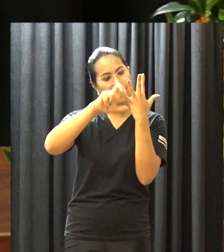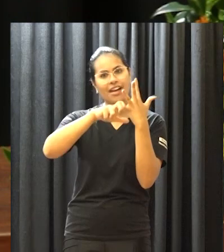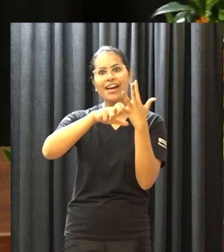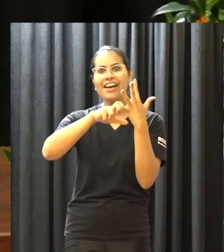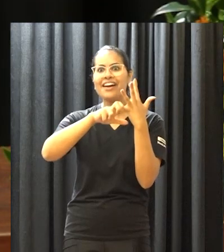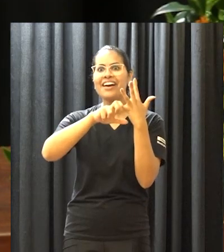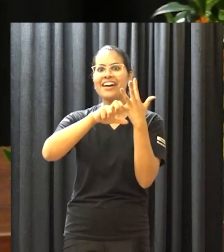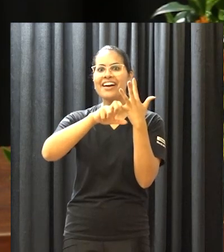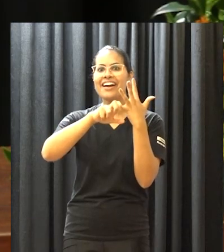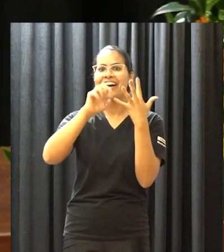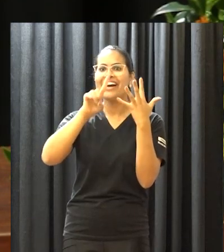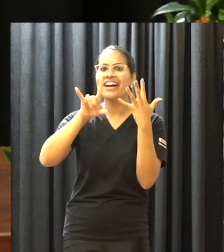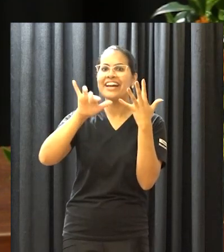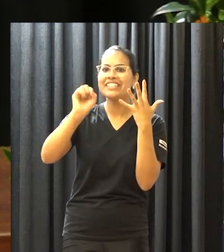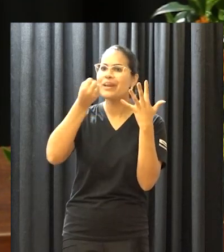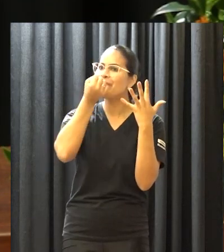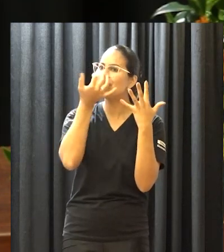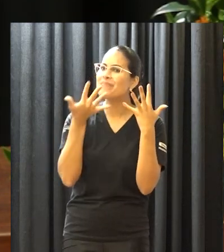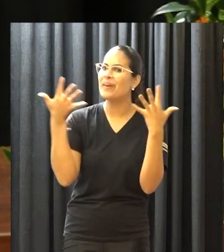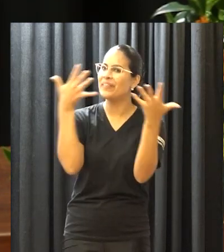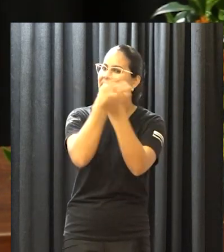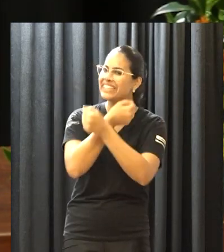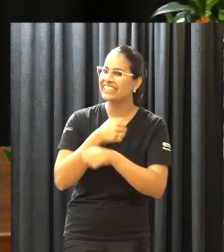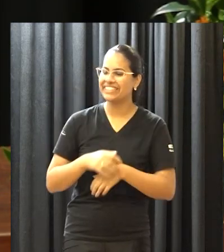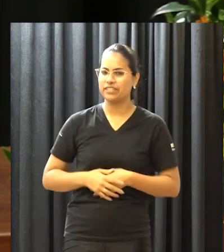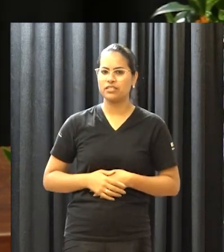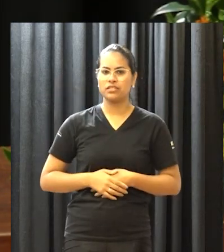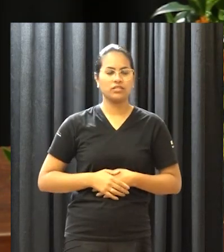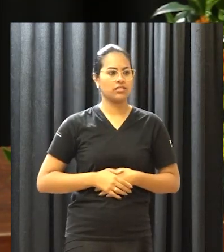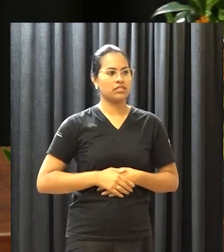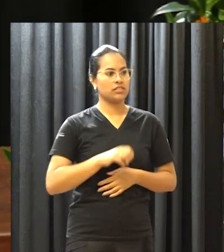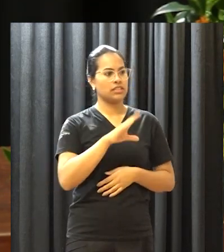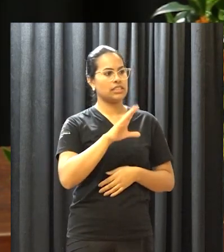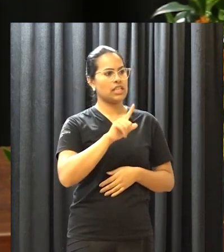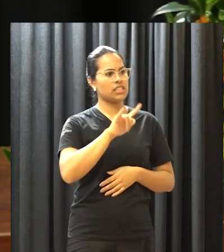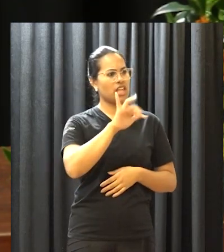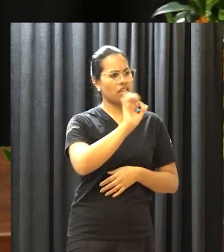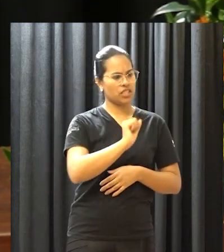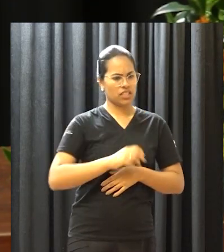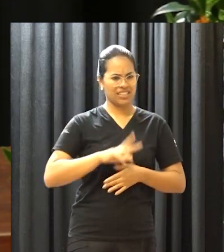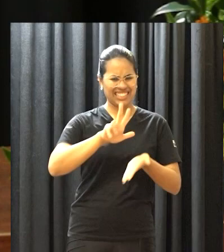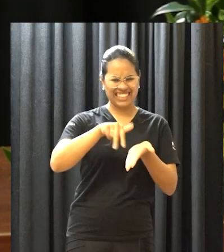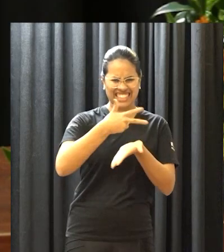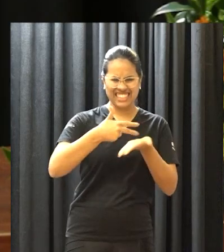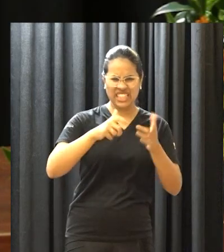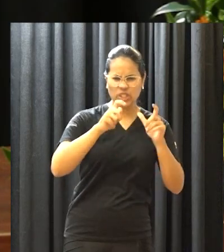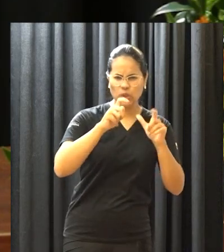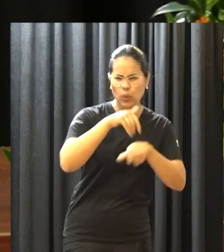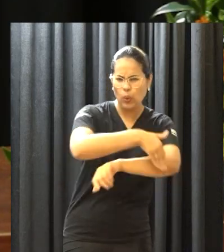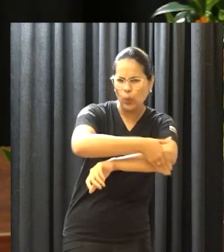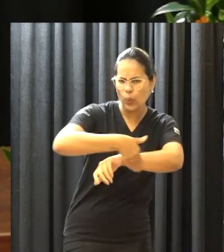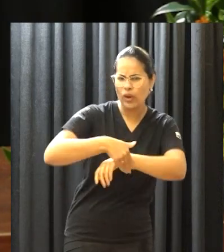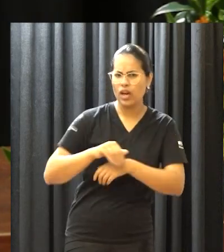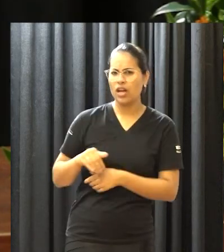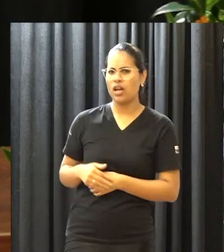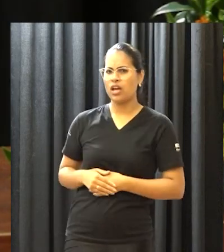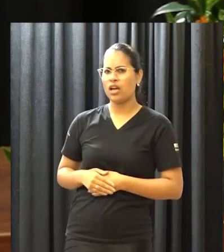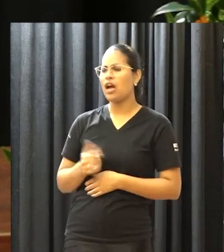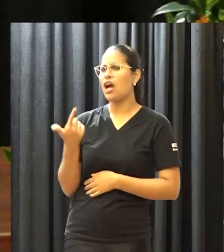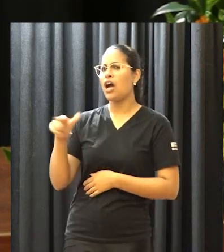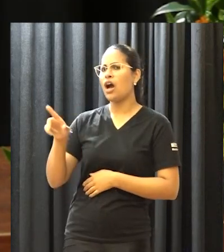assim, né? E a Célia: sair dançando pela rua? Maria responde: por que não? E todos